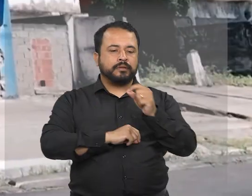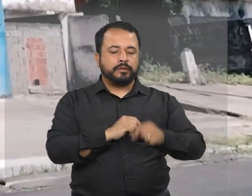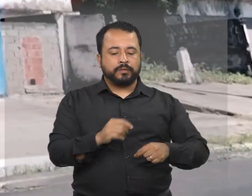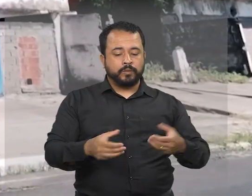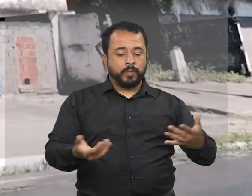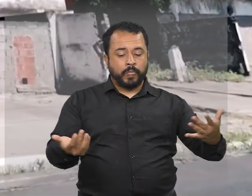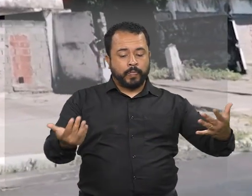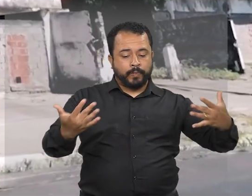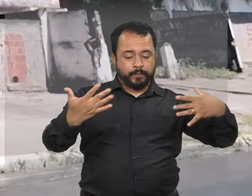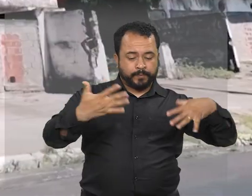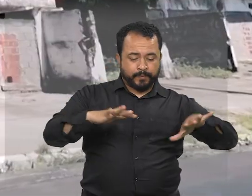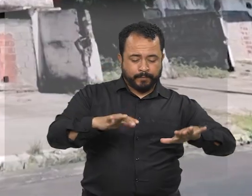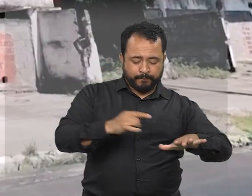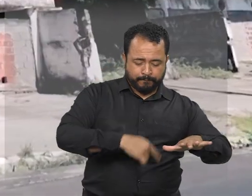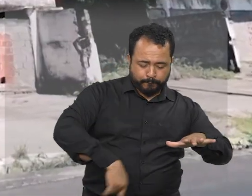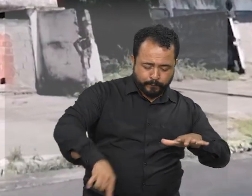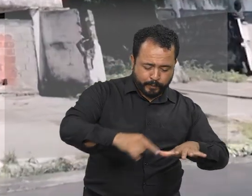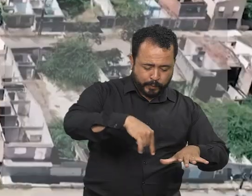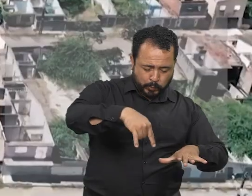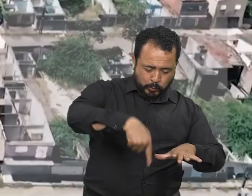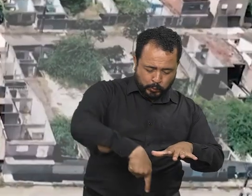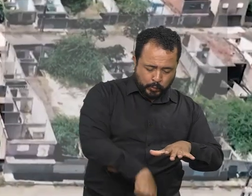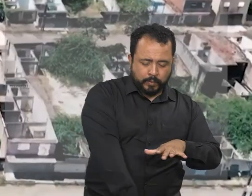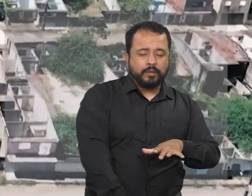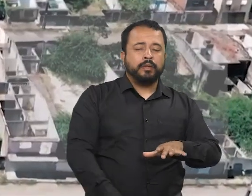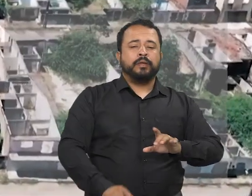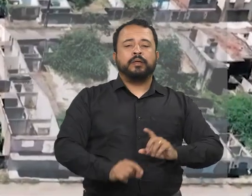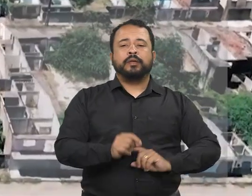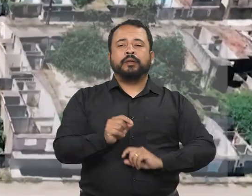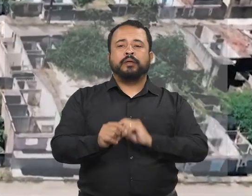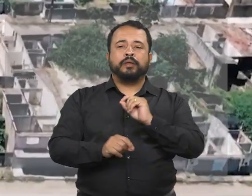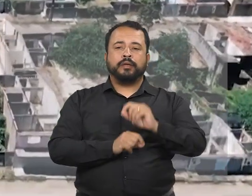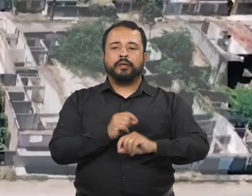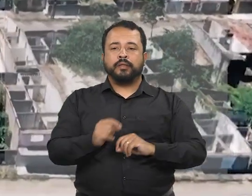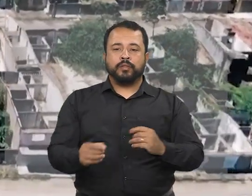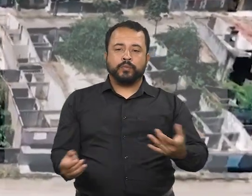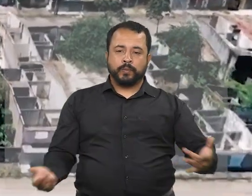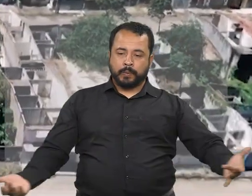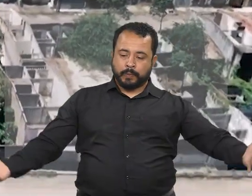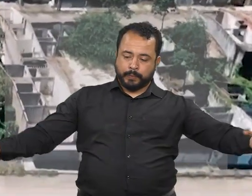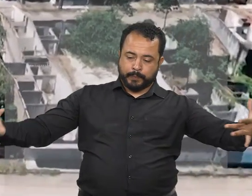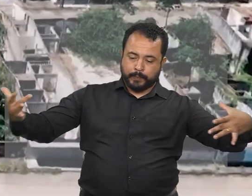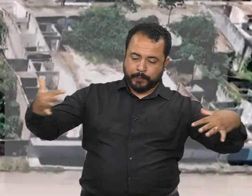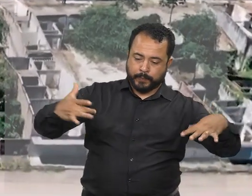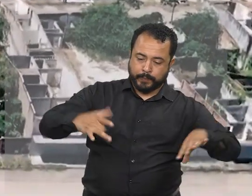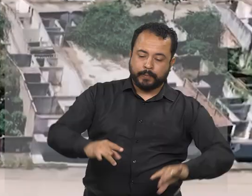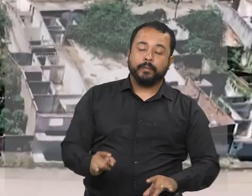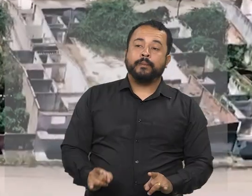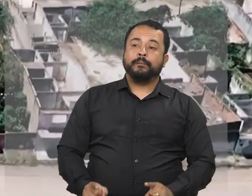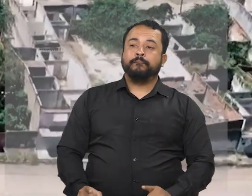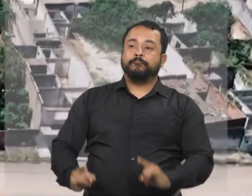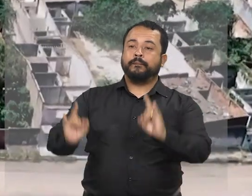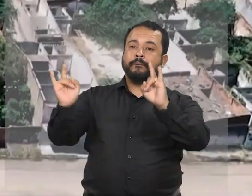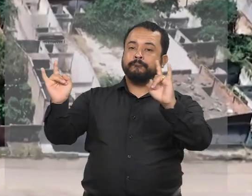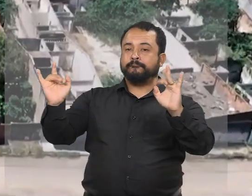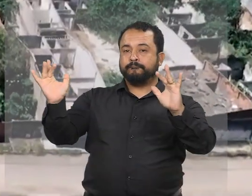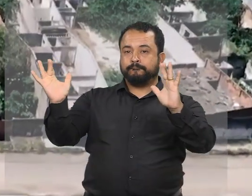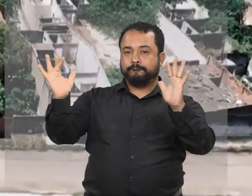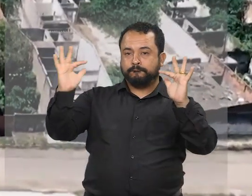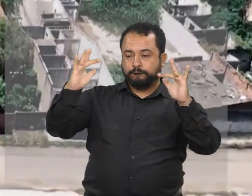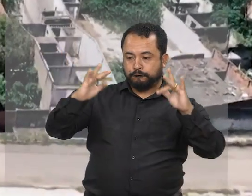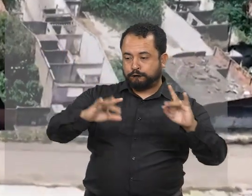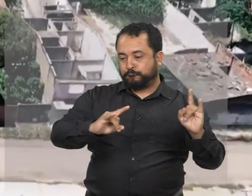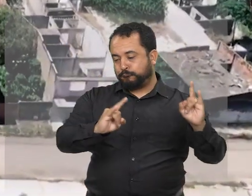de afundamento e que poderia gerar um sinkhole, que seria descer todos aqueles imóveis na